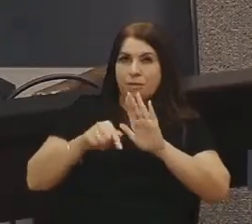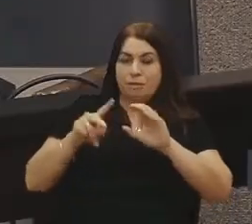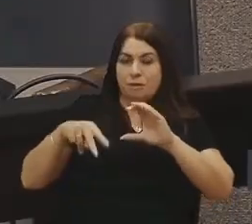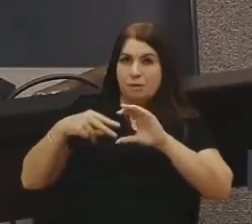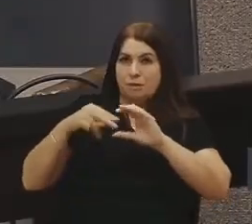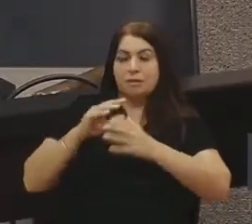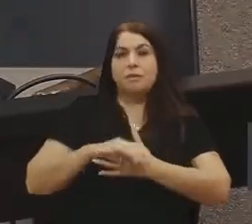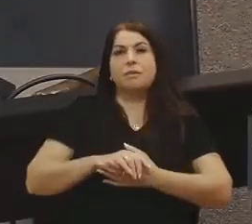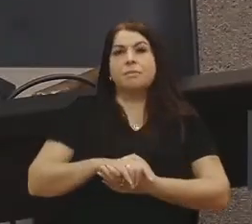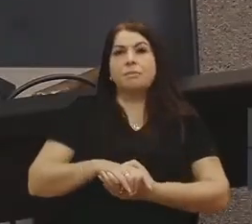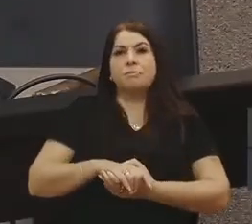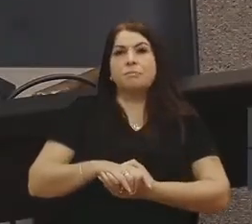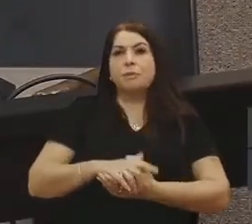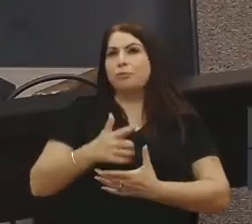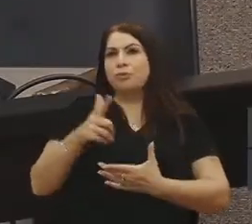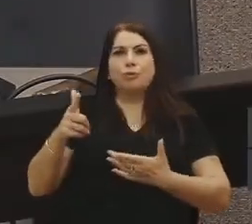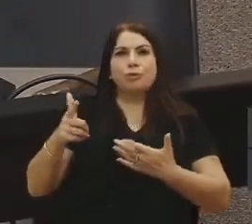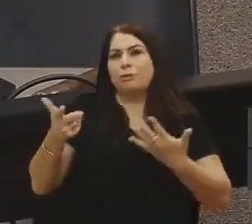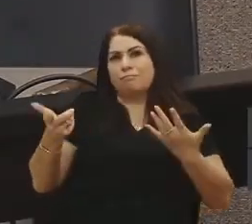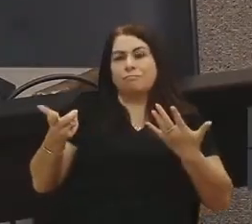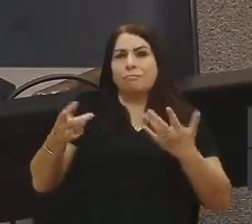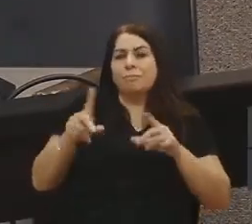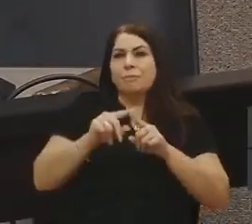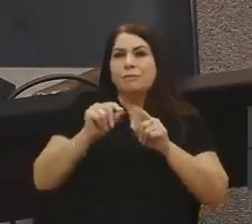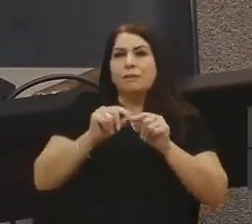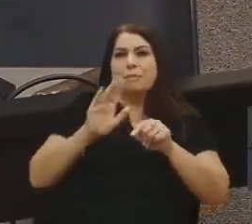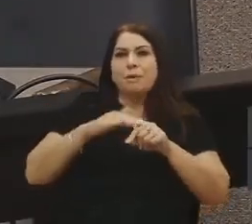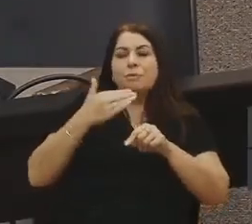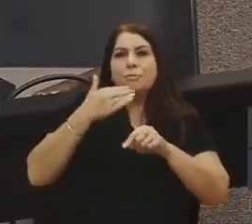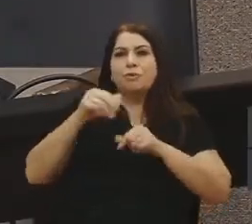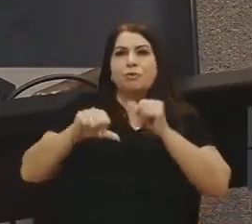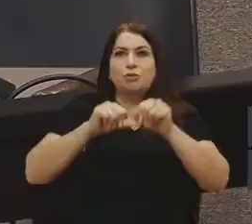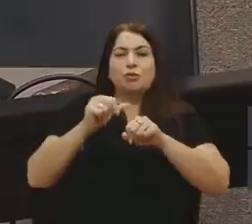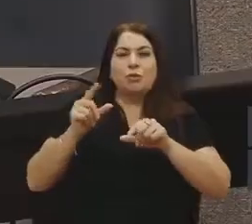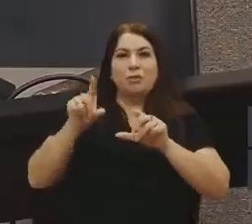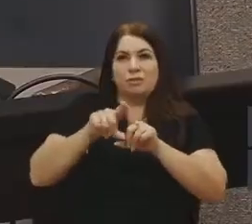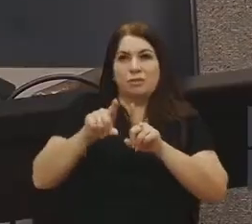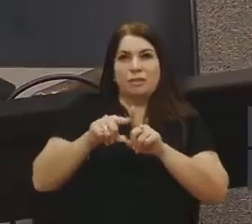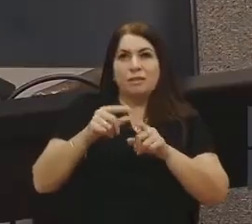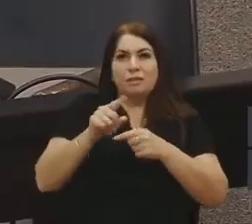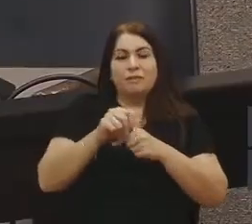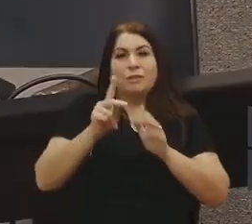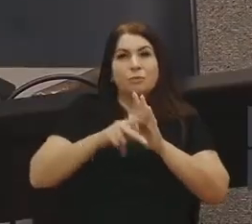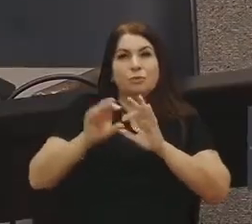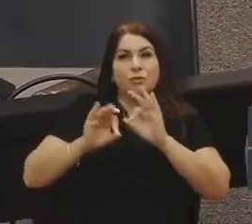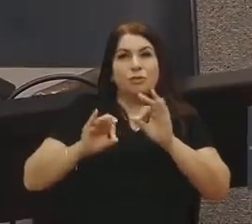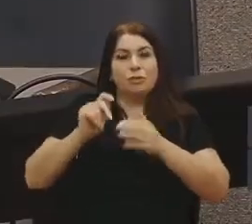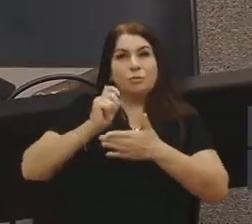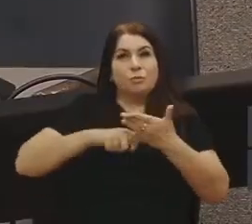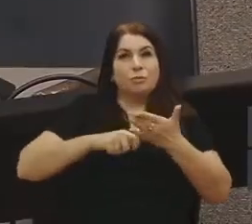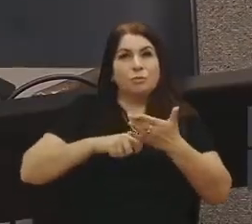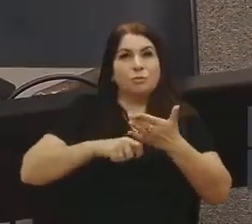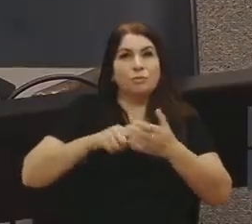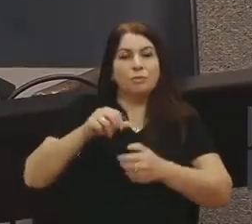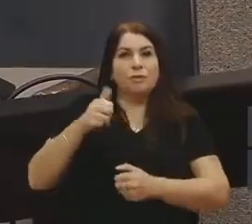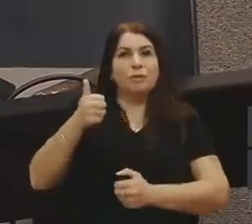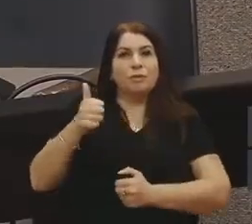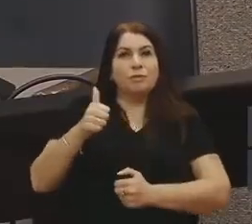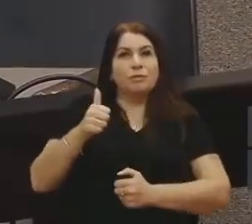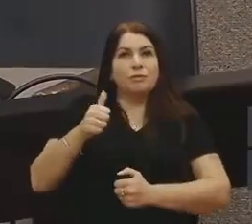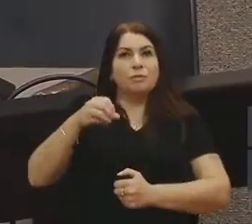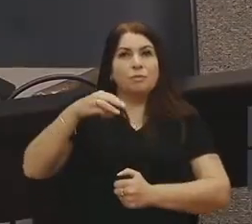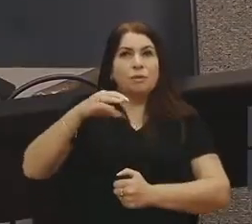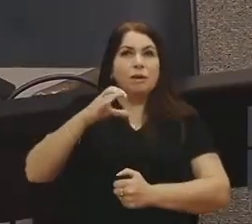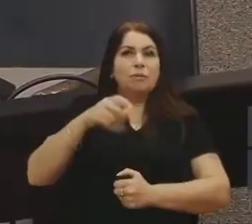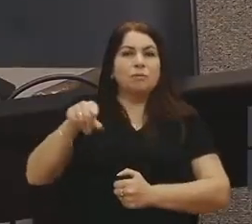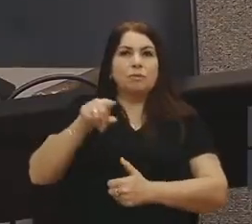de Vereadores que não teria lógica para a gente fazer mais um pedido de vistas, né? Sendo que esse projeto foi protocolado lá dia 11 de